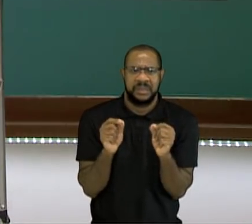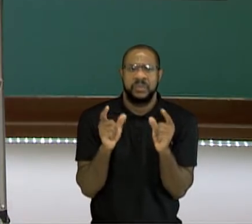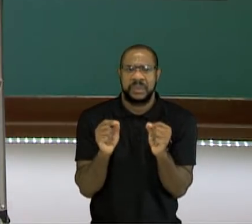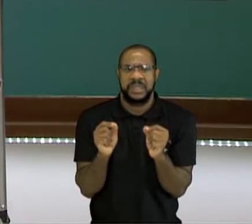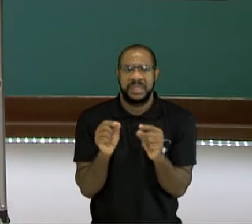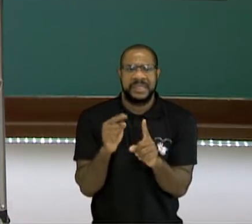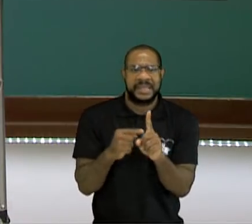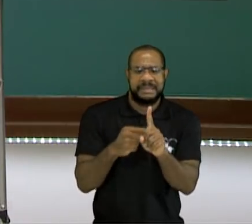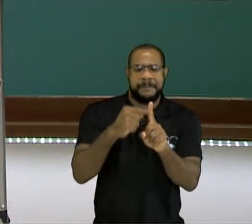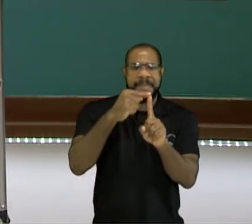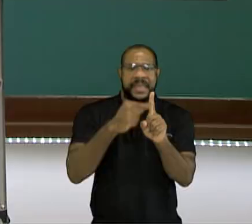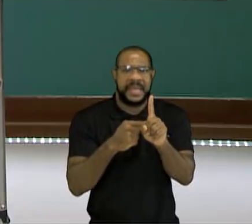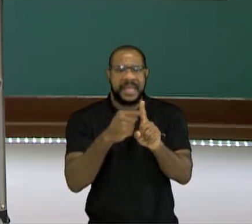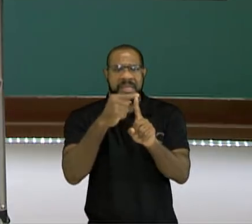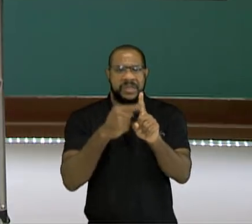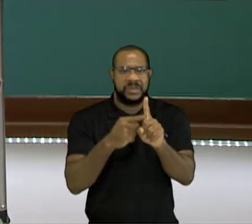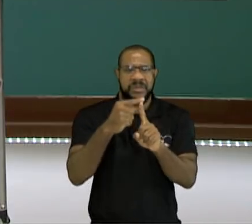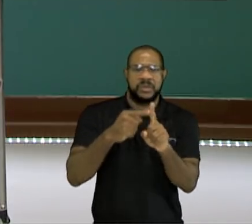explica a